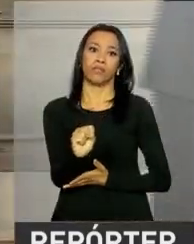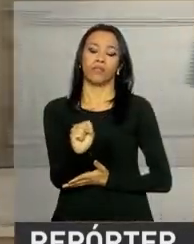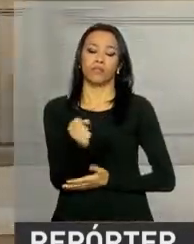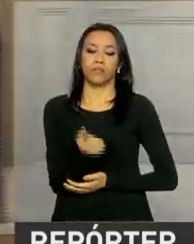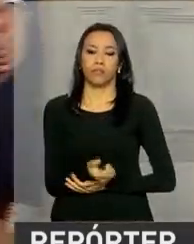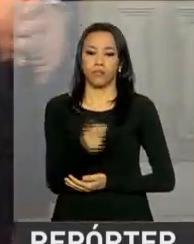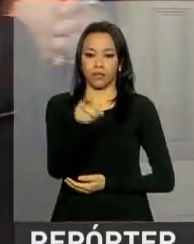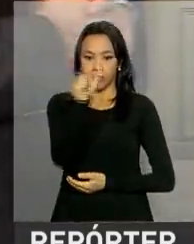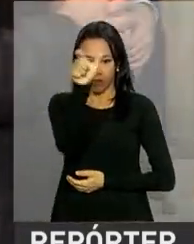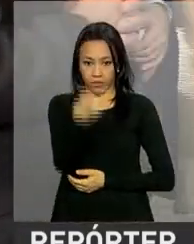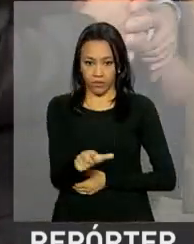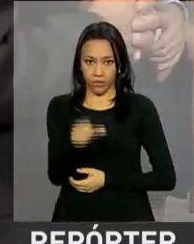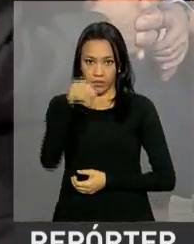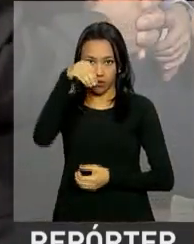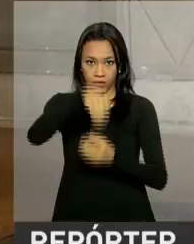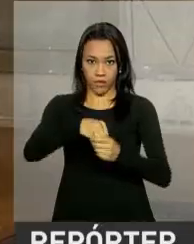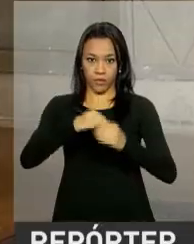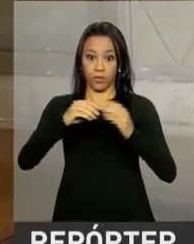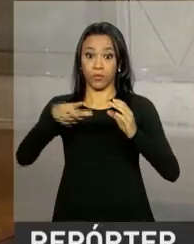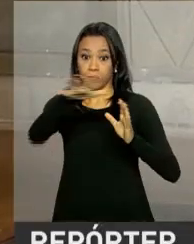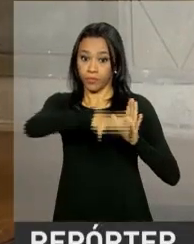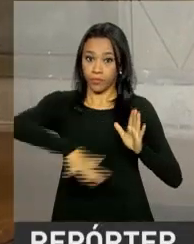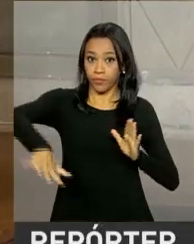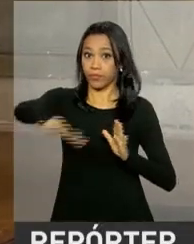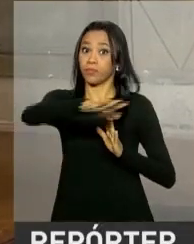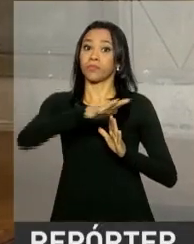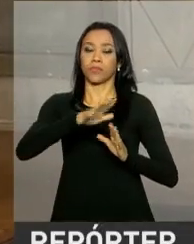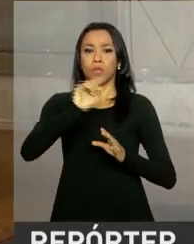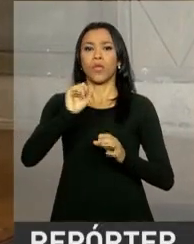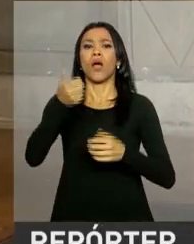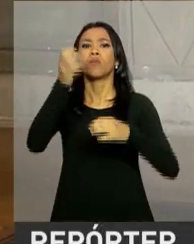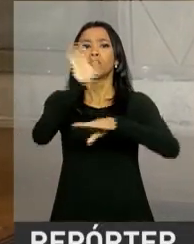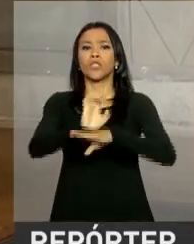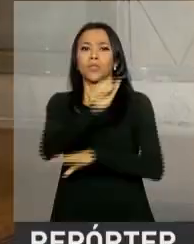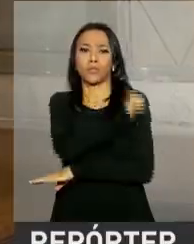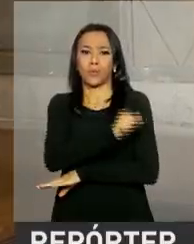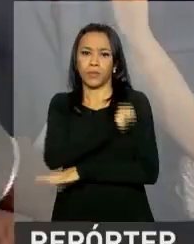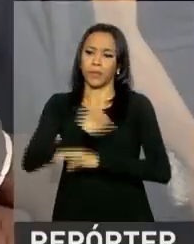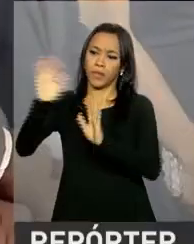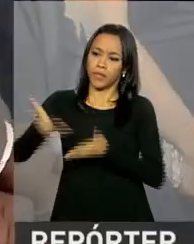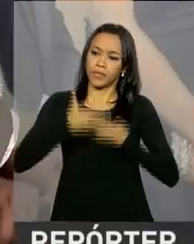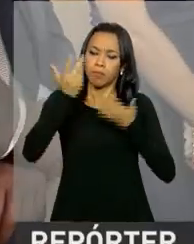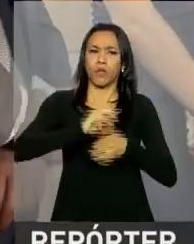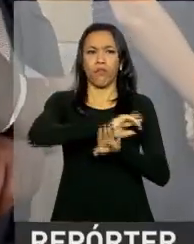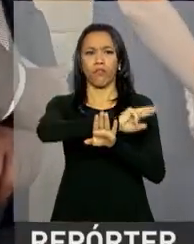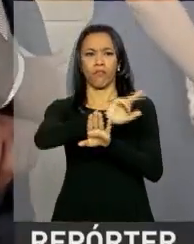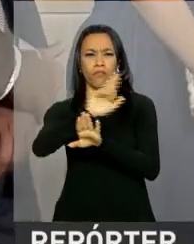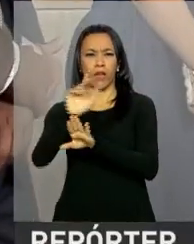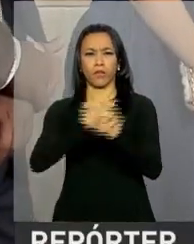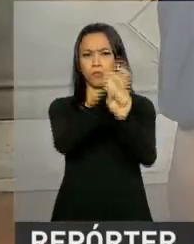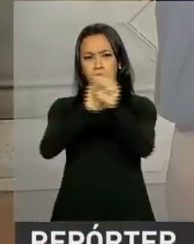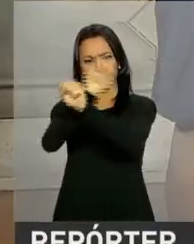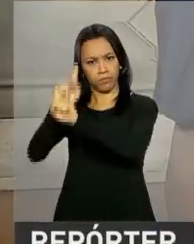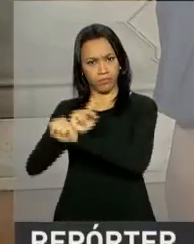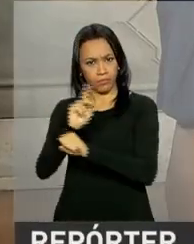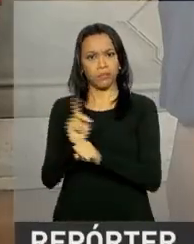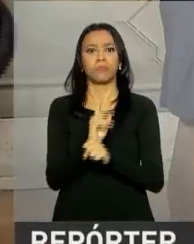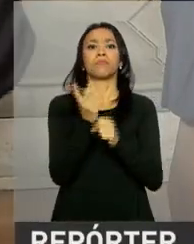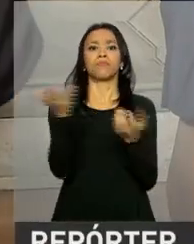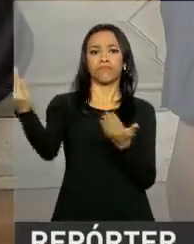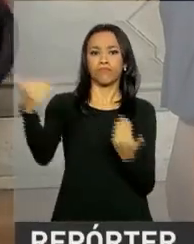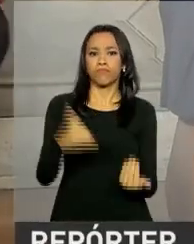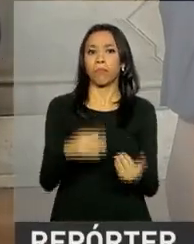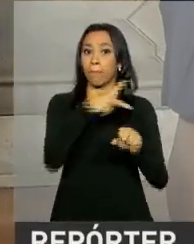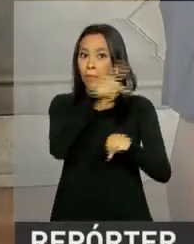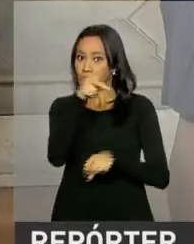No Palácio do Itamaraty, no Rio de Janeiro, o presidente Michel Temer recebeu chefes de Estado, autoridades estrangeiras e membros do